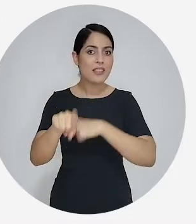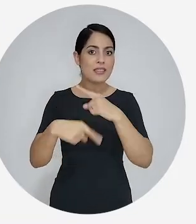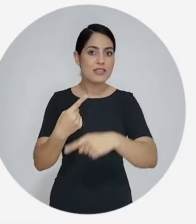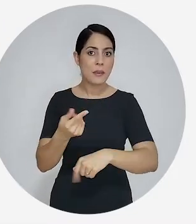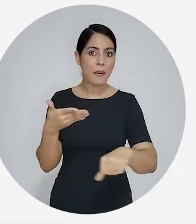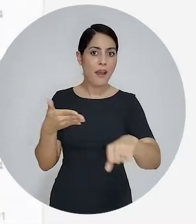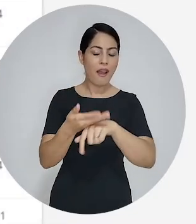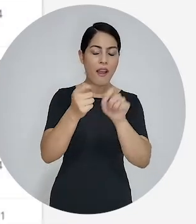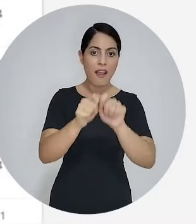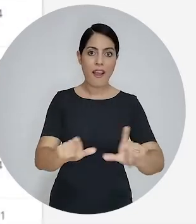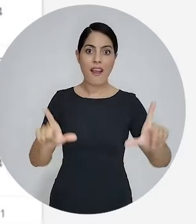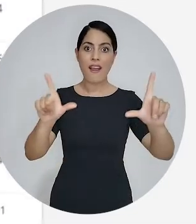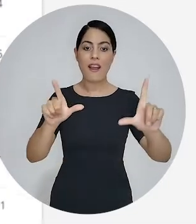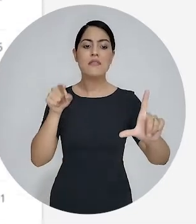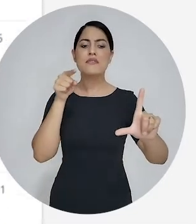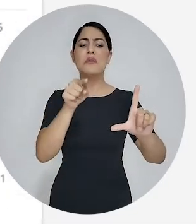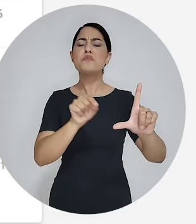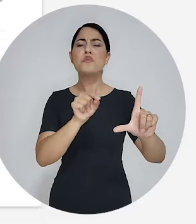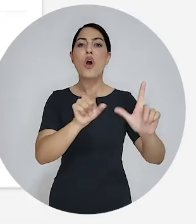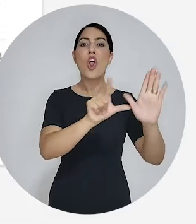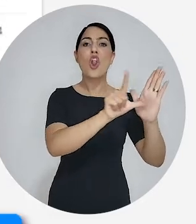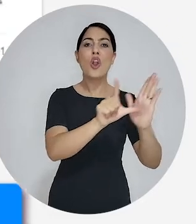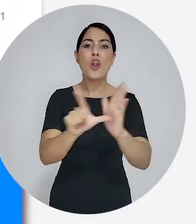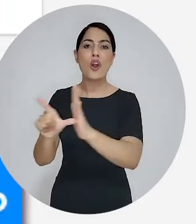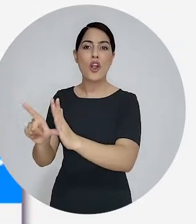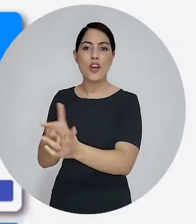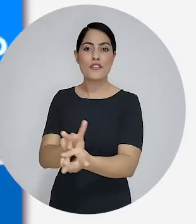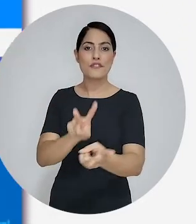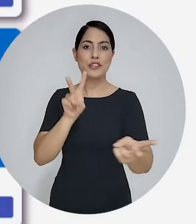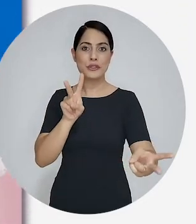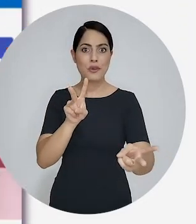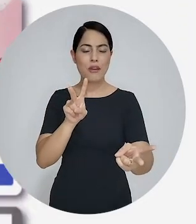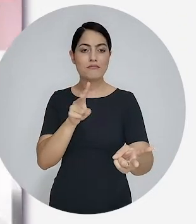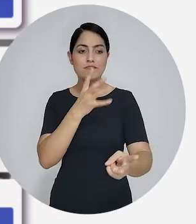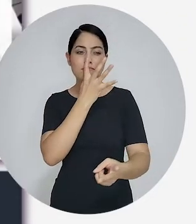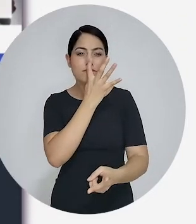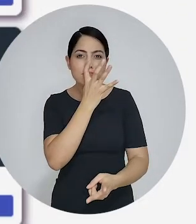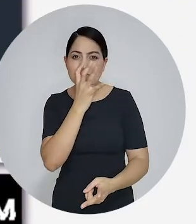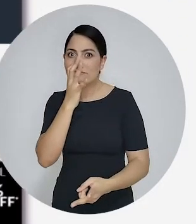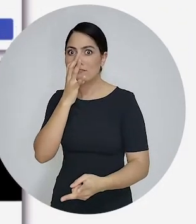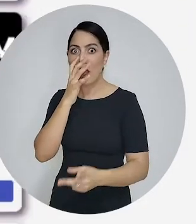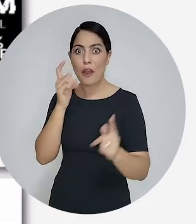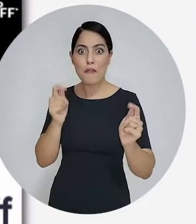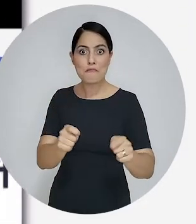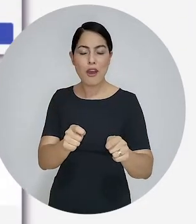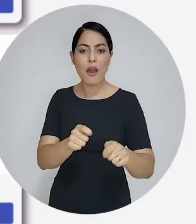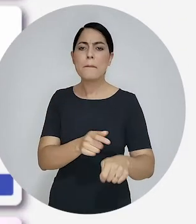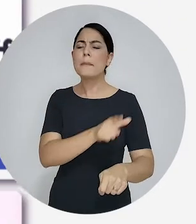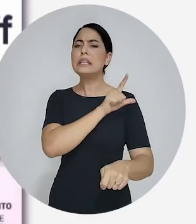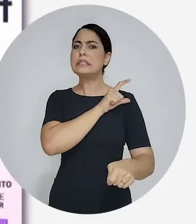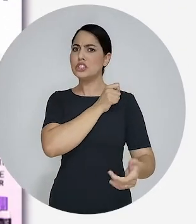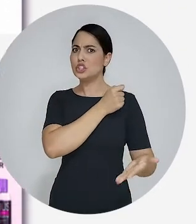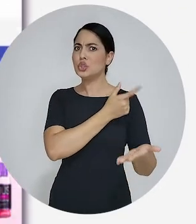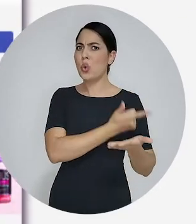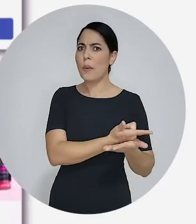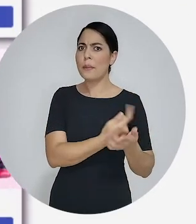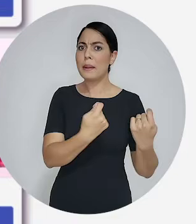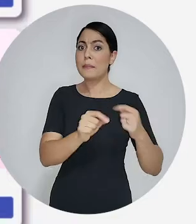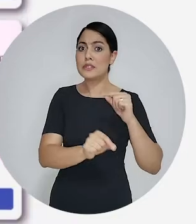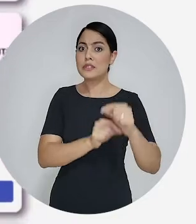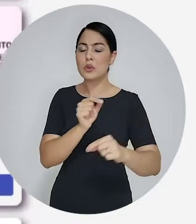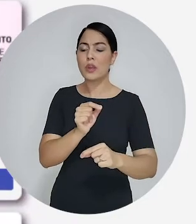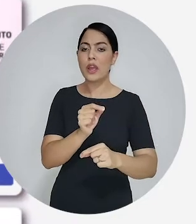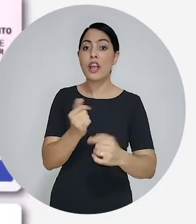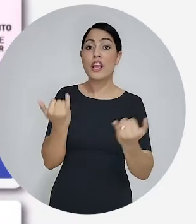e senha. Com acesso liberado, você vai encontrar as lojas virtuais parceiras do programa. Antes de realizar